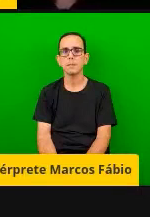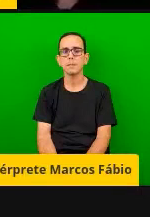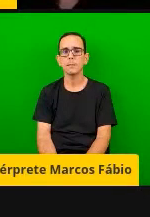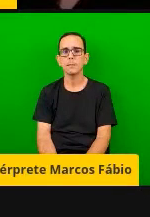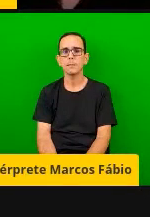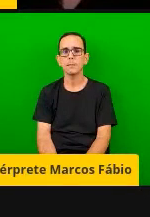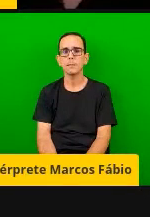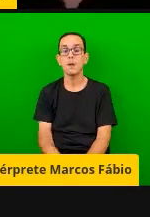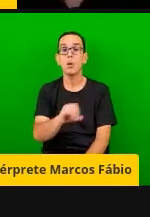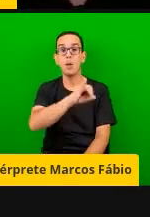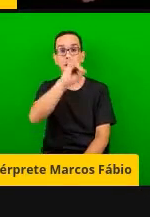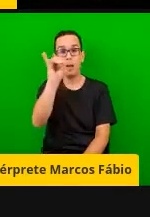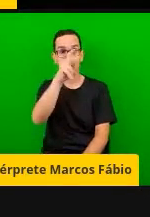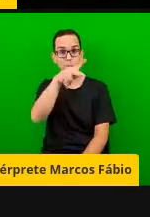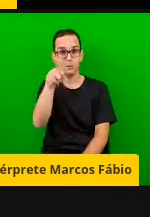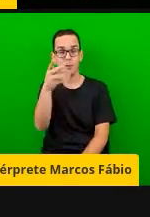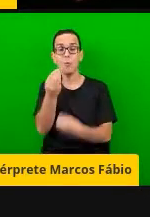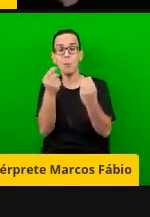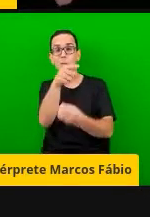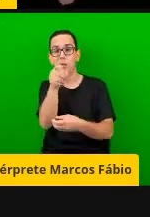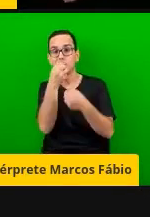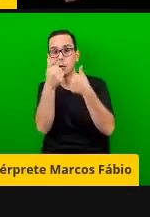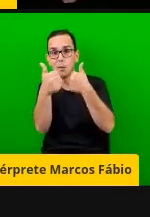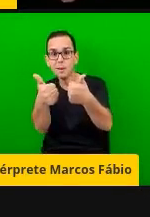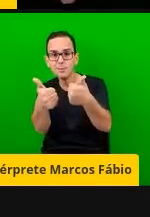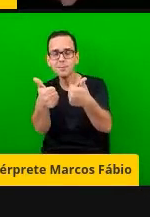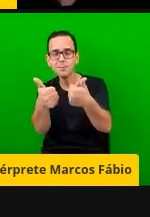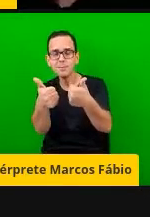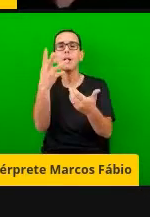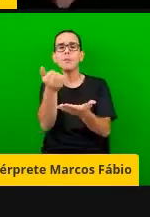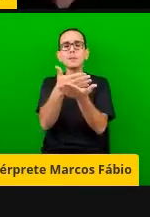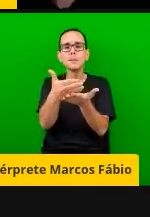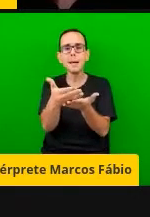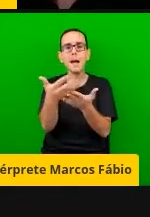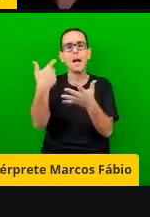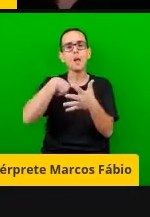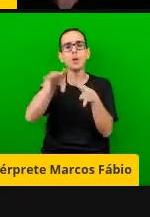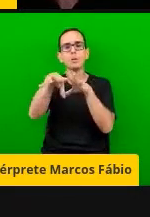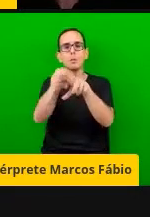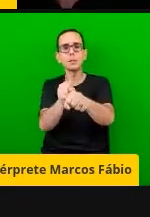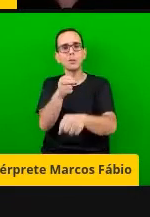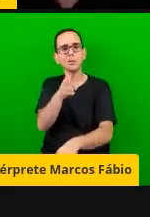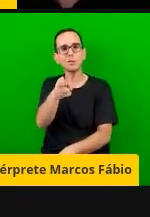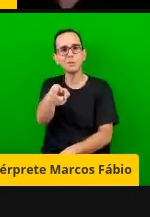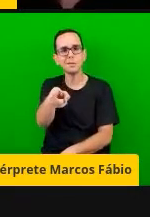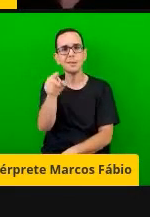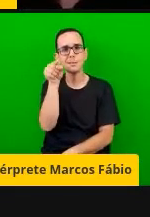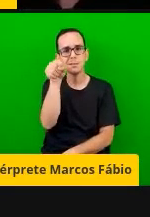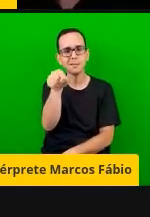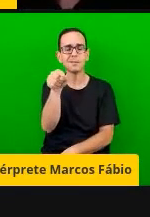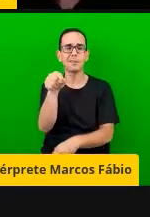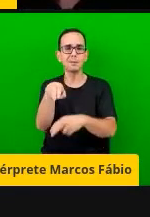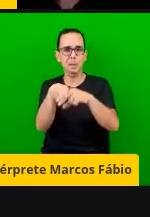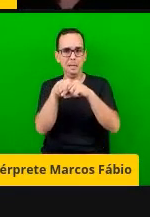Olá, professores, como vocês estão? Vamos iniciar aí a nossa formação continuada, né? Nesse período a